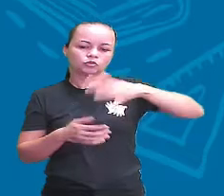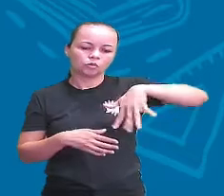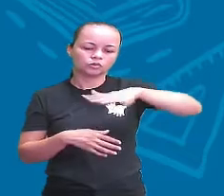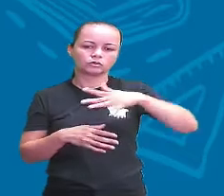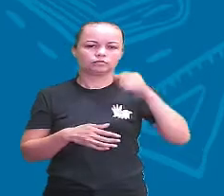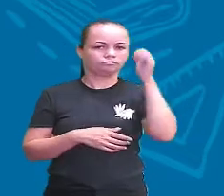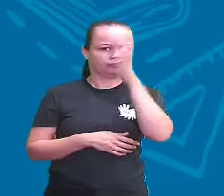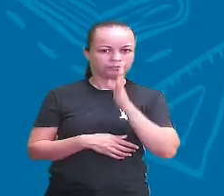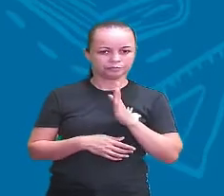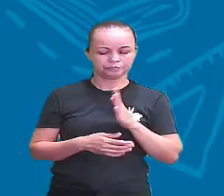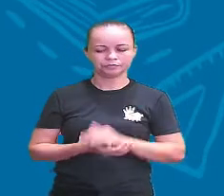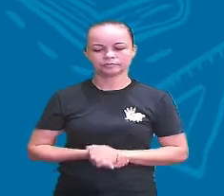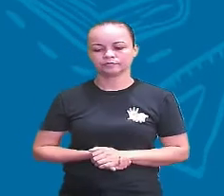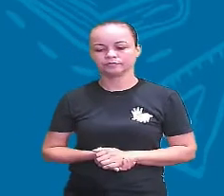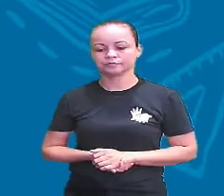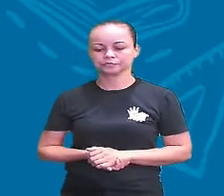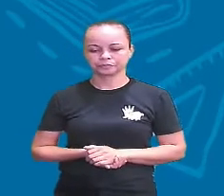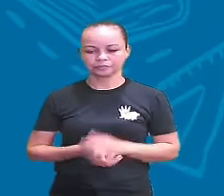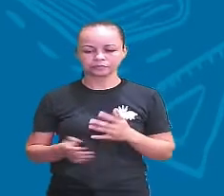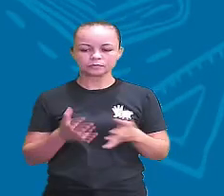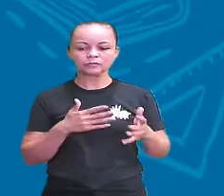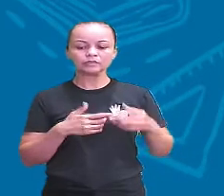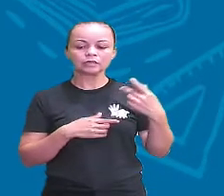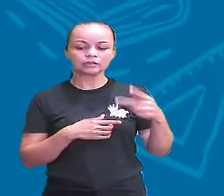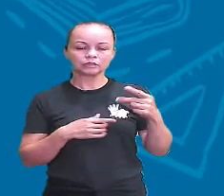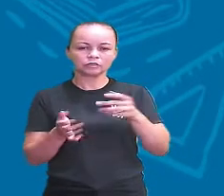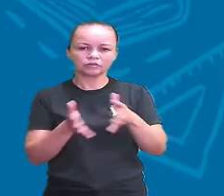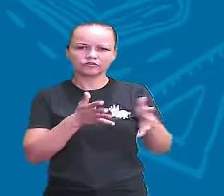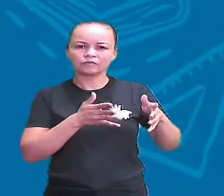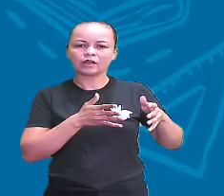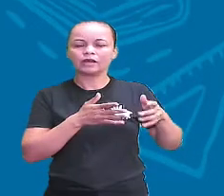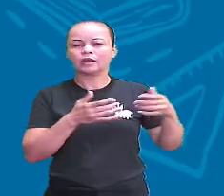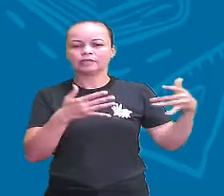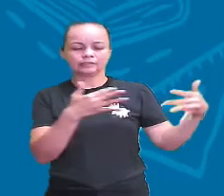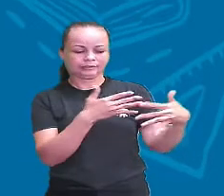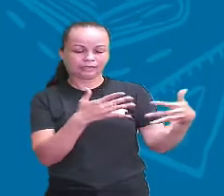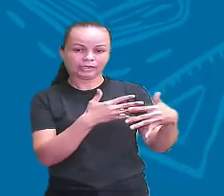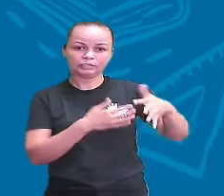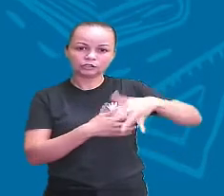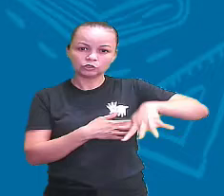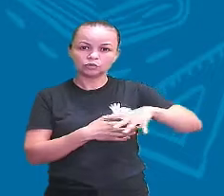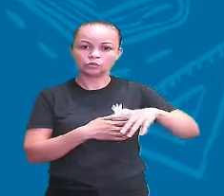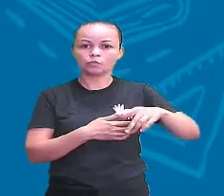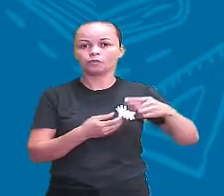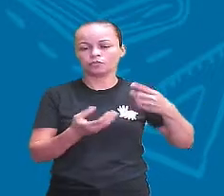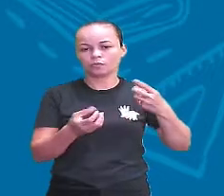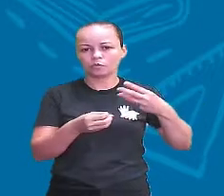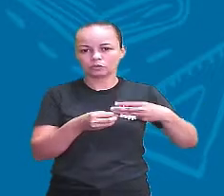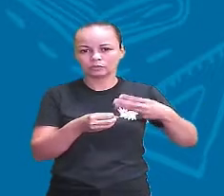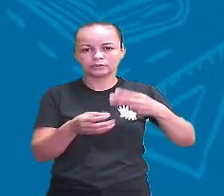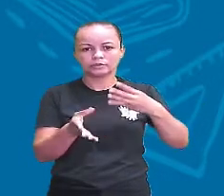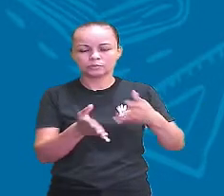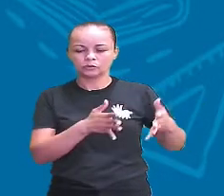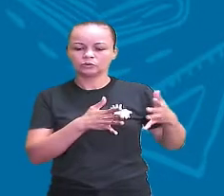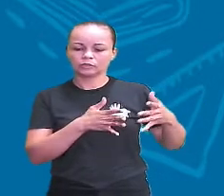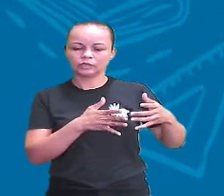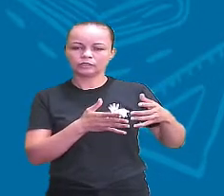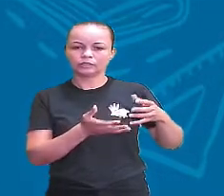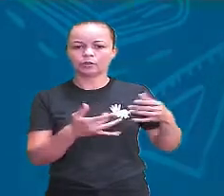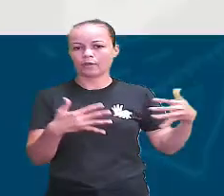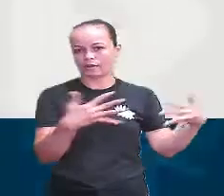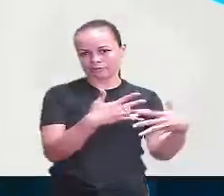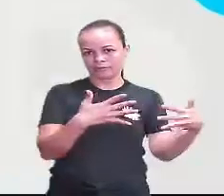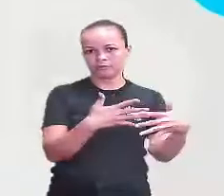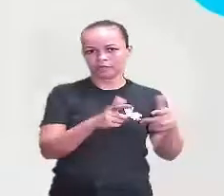IBGE define zona urbana como toda sede de município, ou seja, a cidade, os grandes centros. E